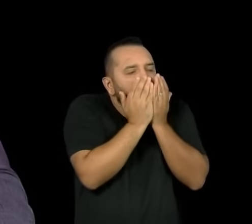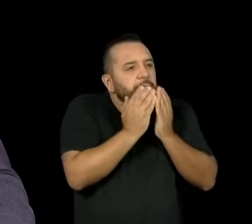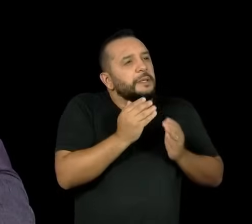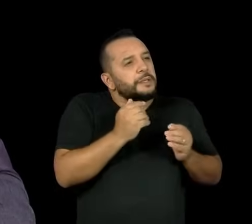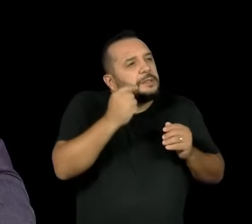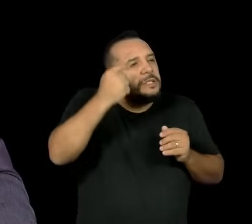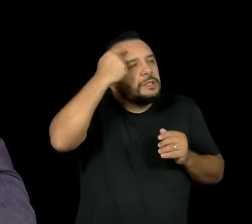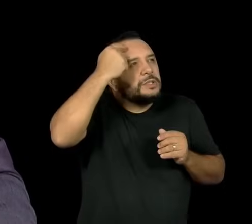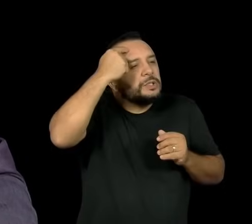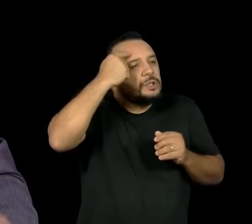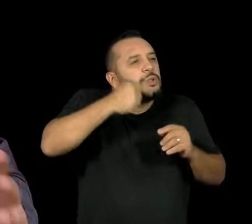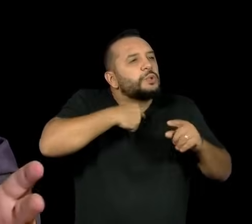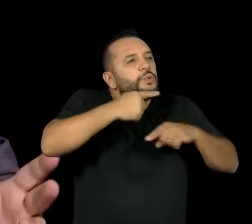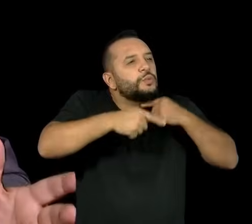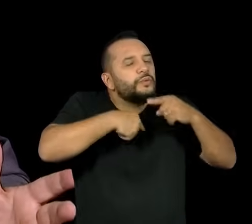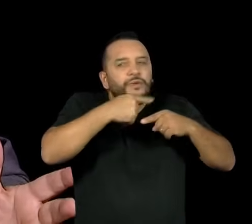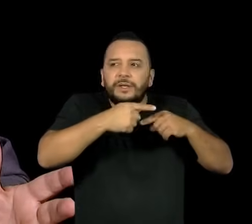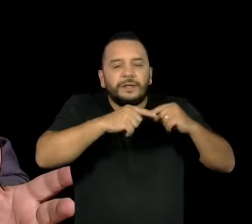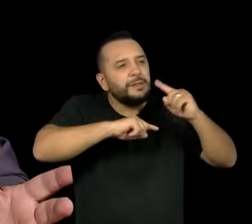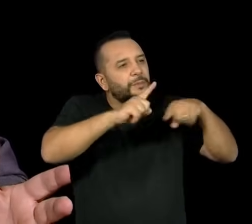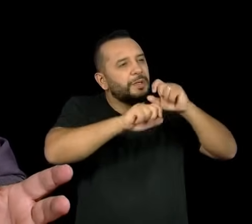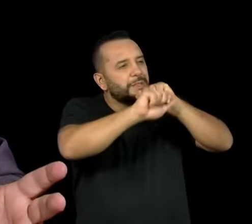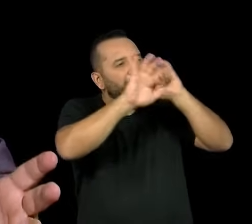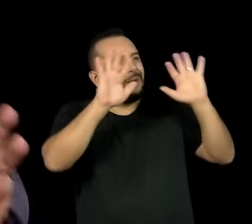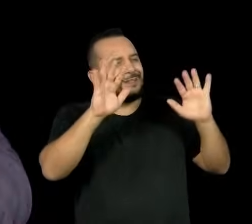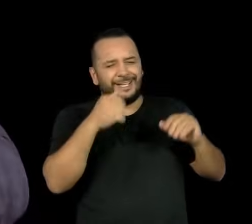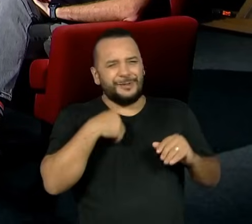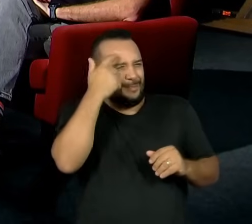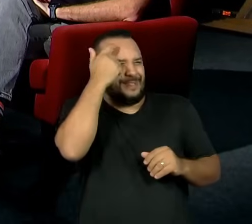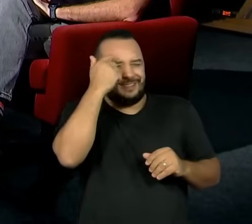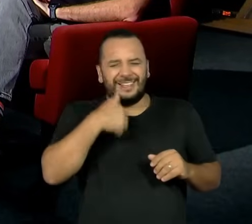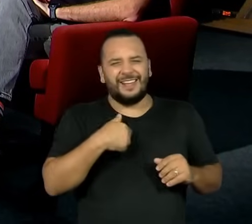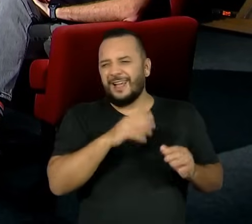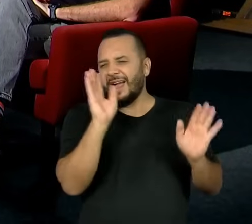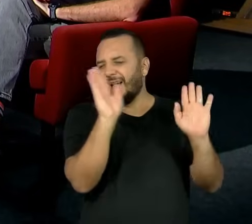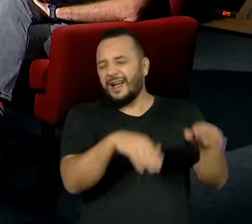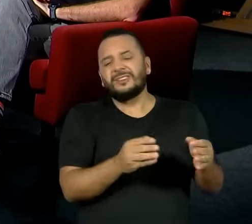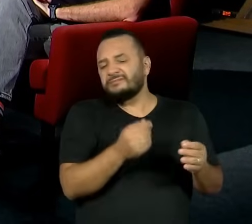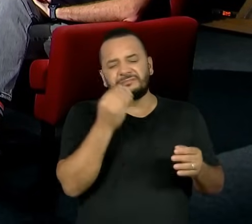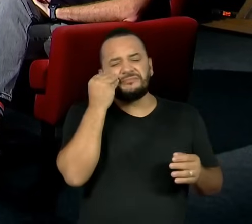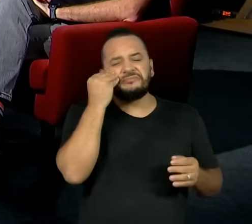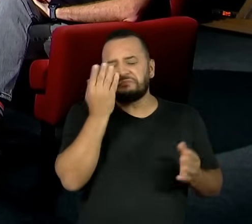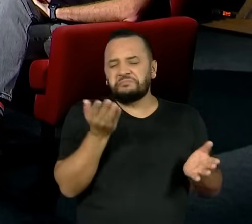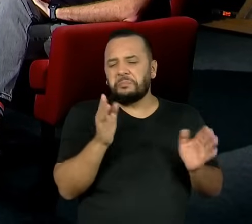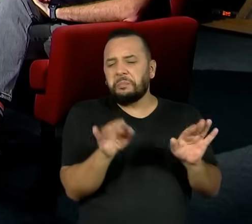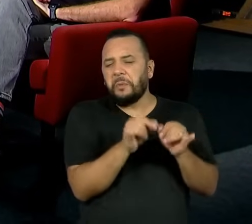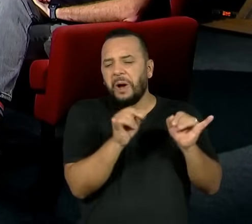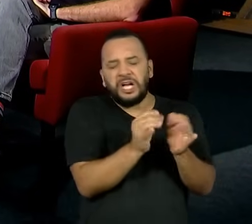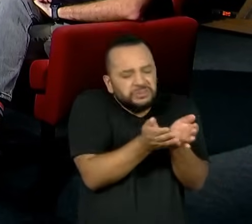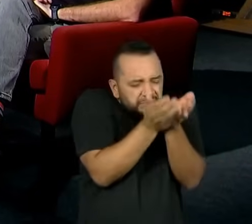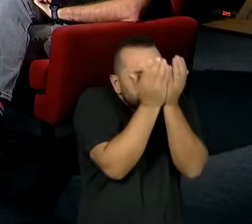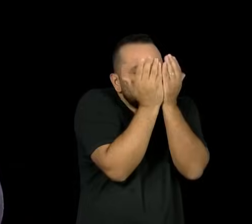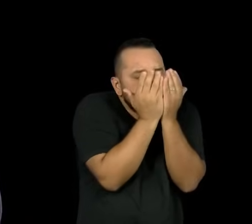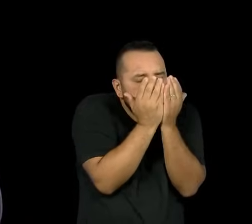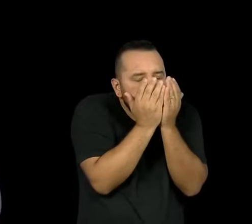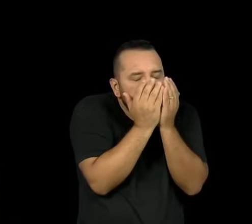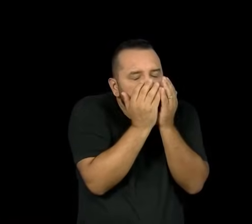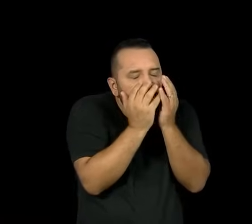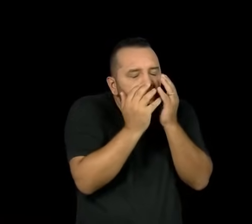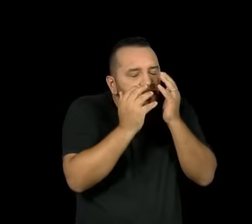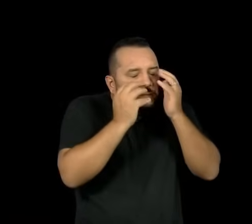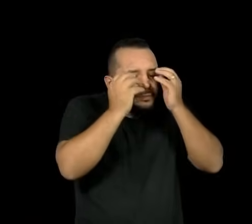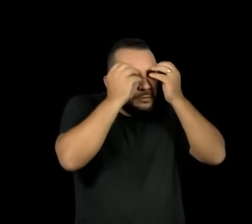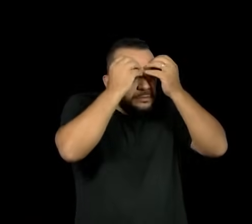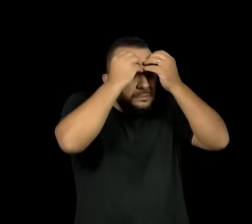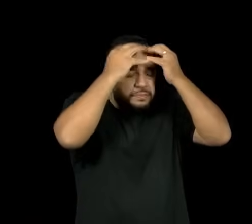responde, né? E eu não tinha nenhuma expectativa de resposta, mas aí eu vivi uma experiência da minha infância